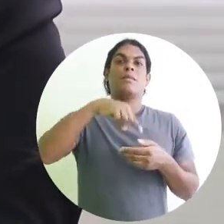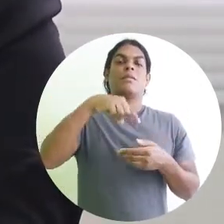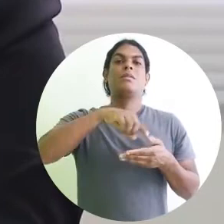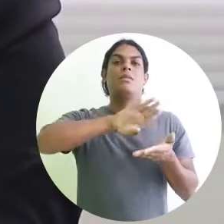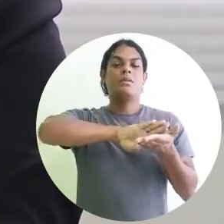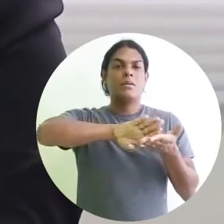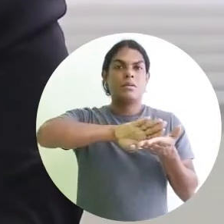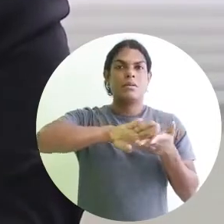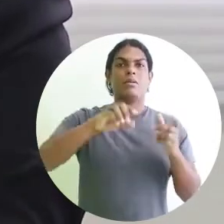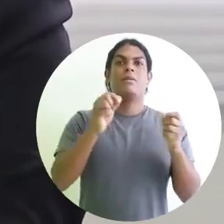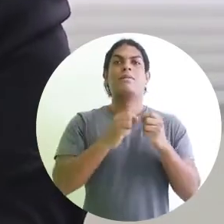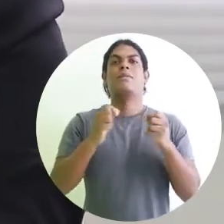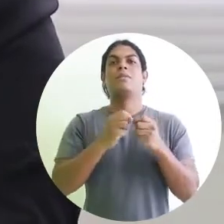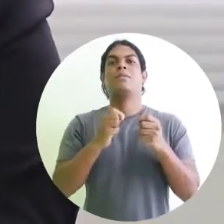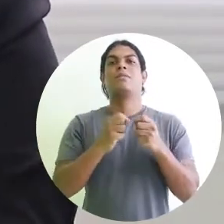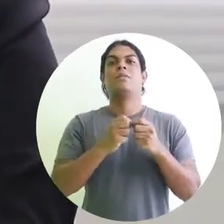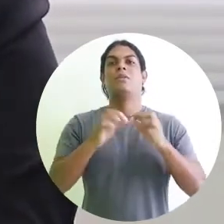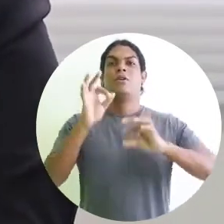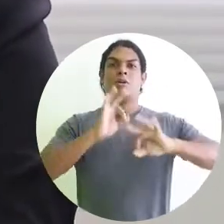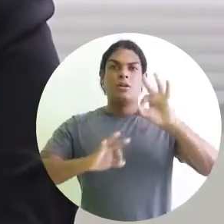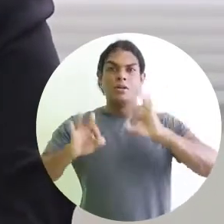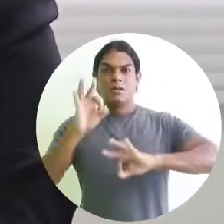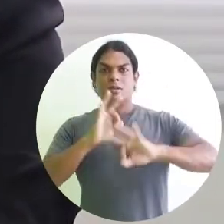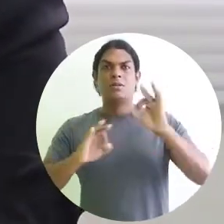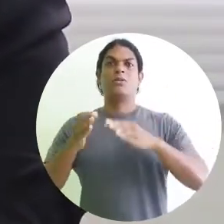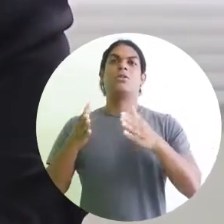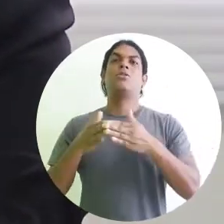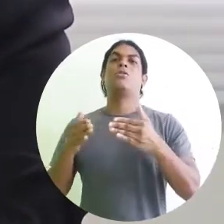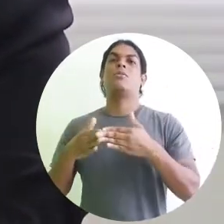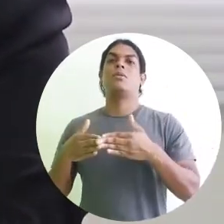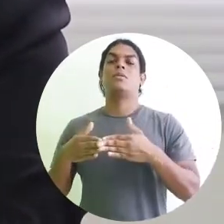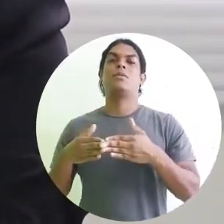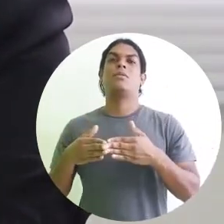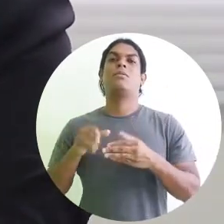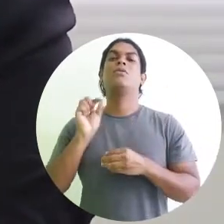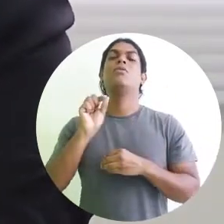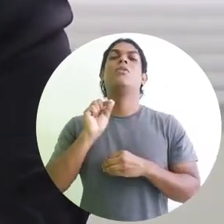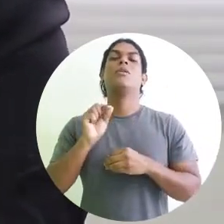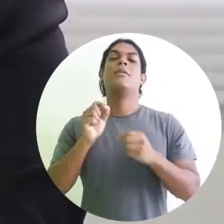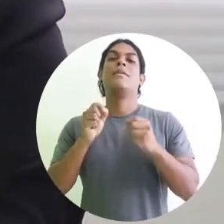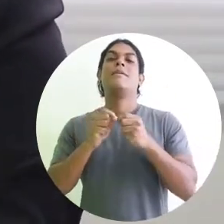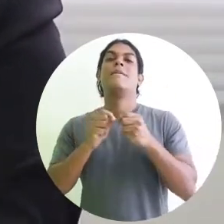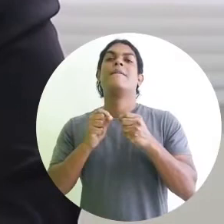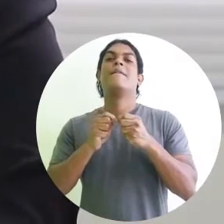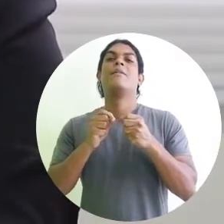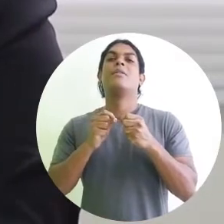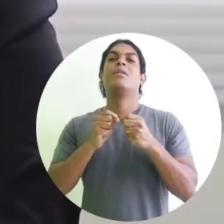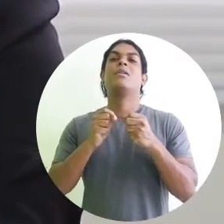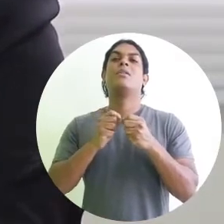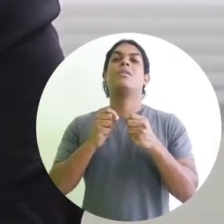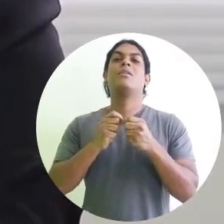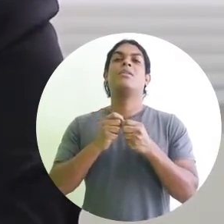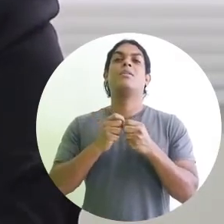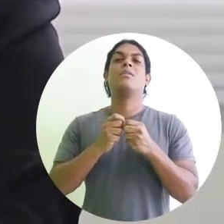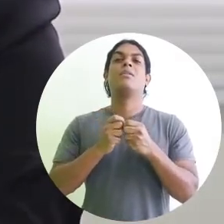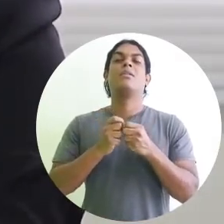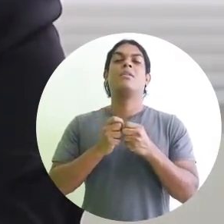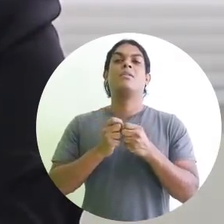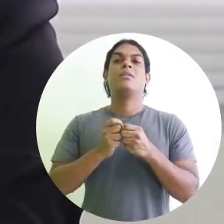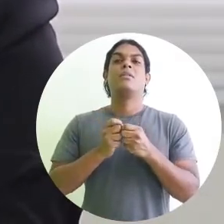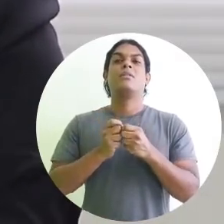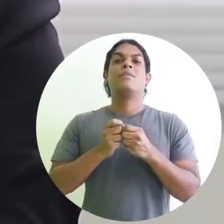cobrador vai fazer a função de exatamente cobrar. Então, o que ele vai fazer? Ele vai contactar o importador e